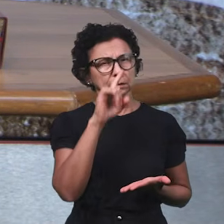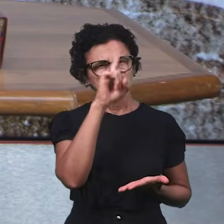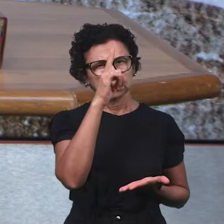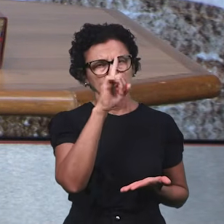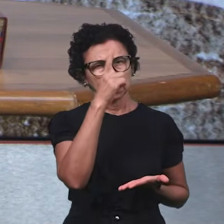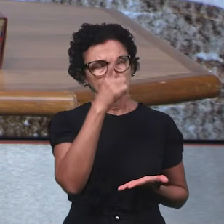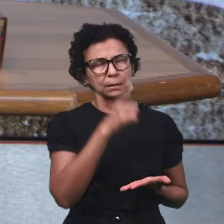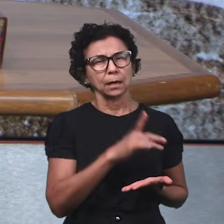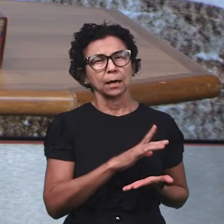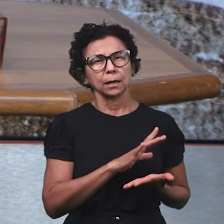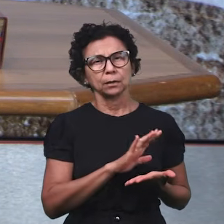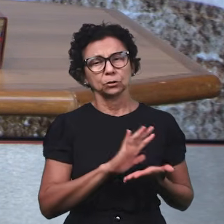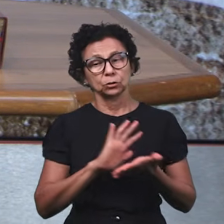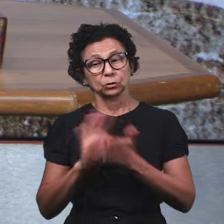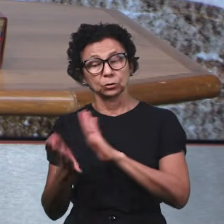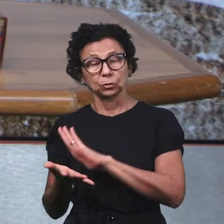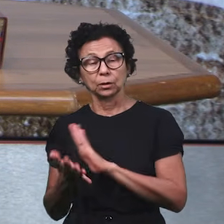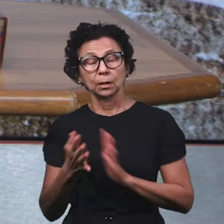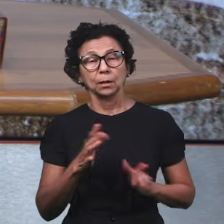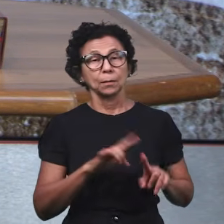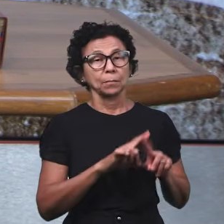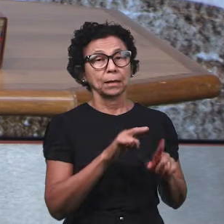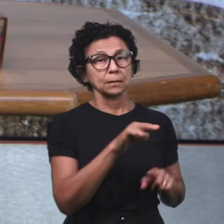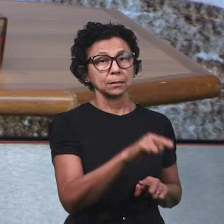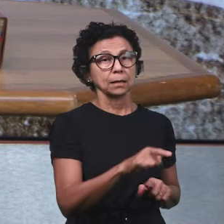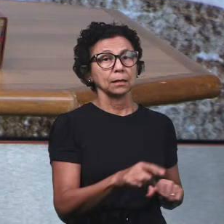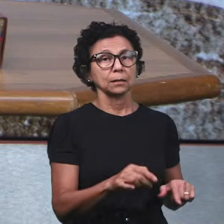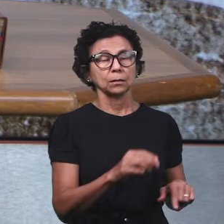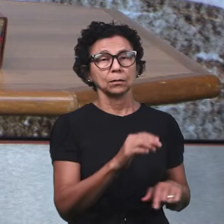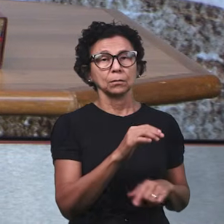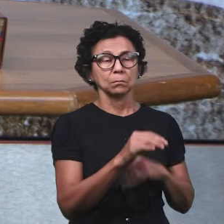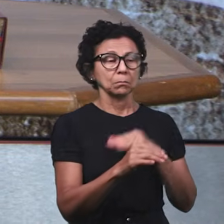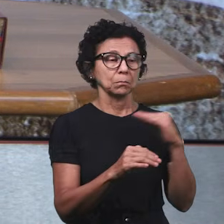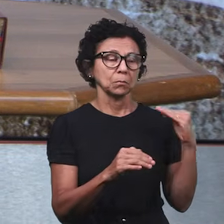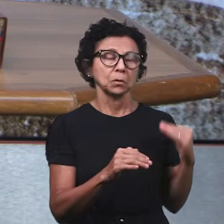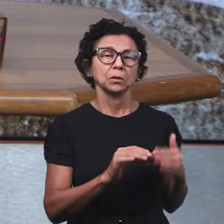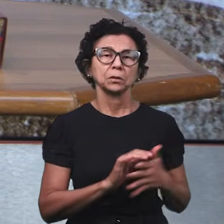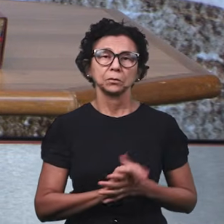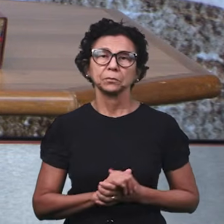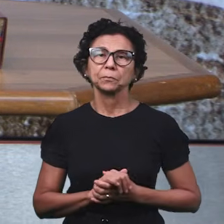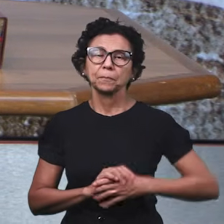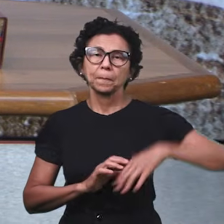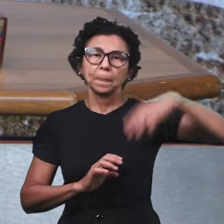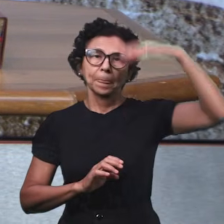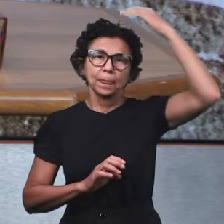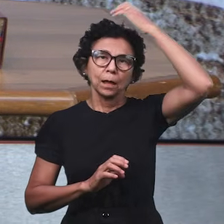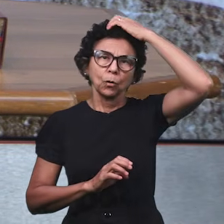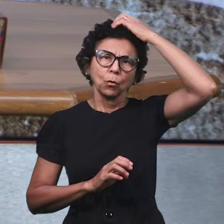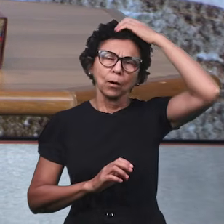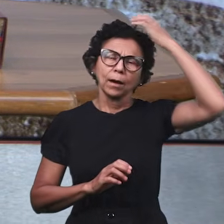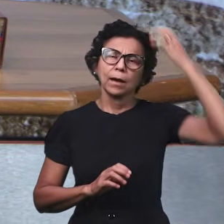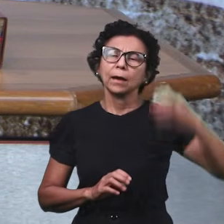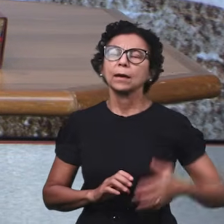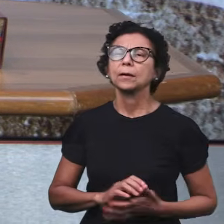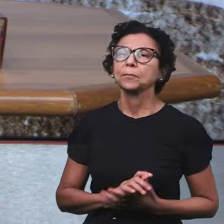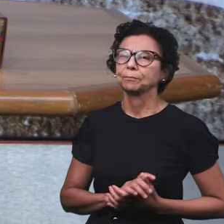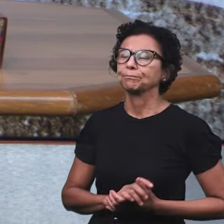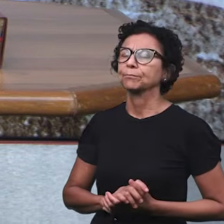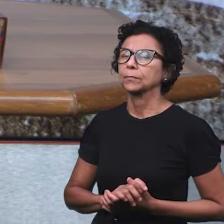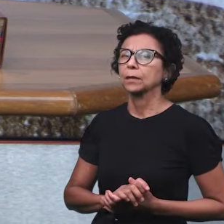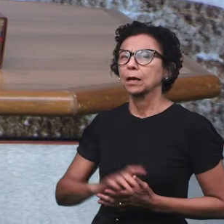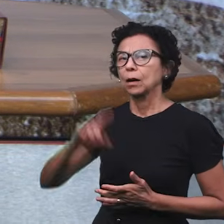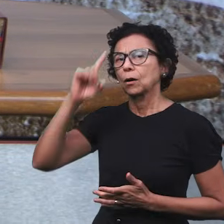um livramento, que houve a permissão do rei Assuero para que os judeus lutassem pela